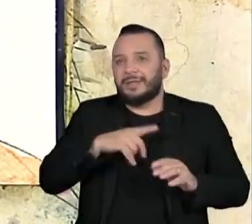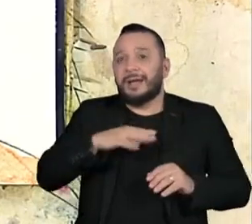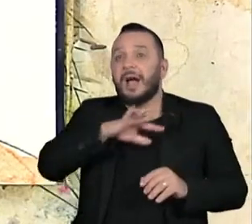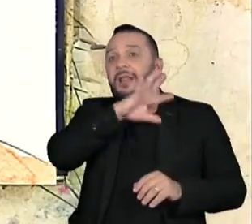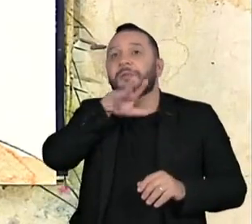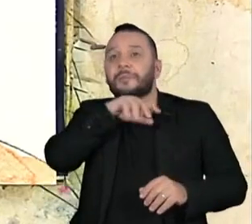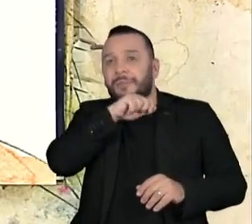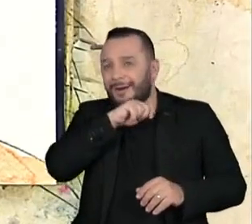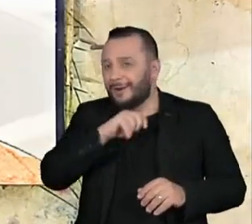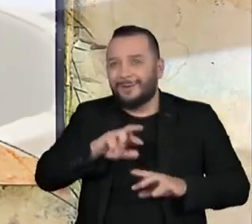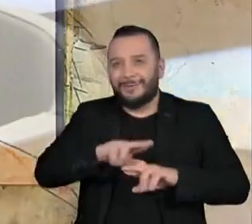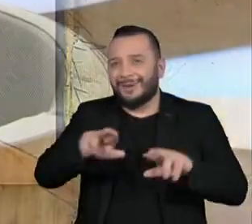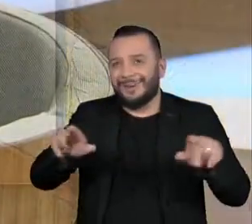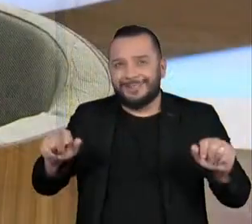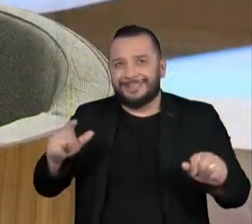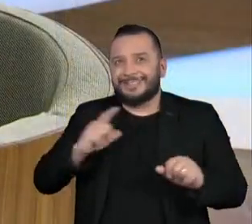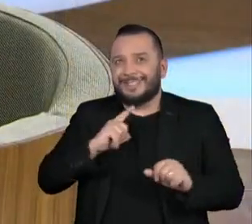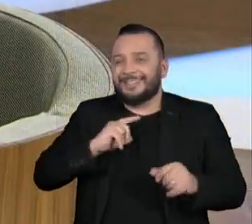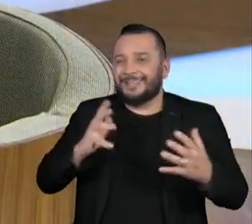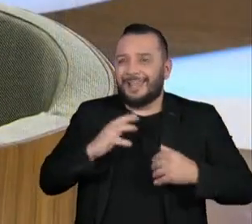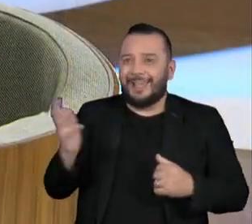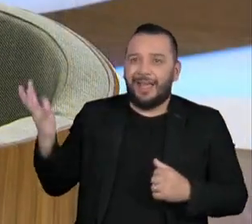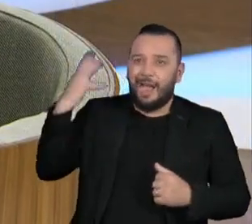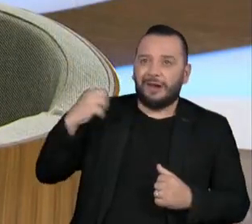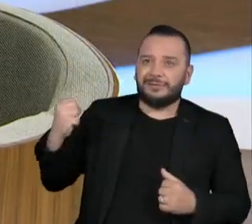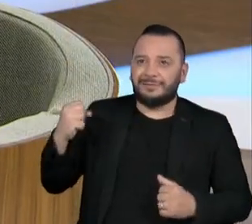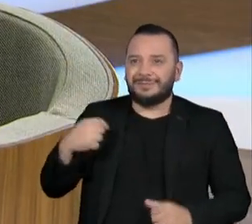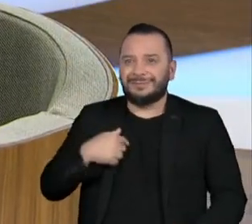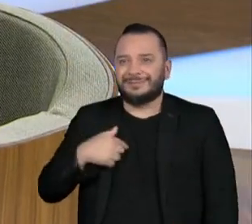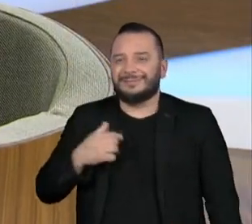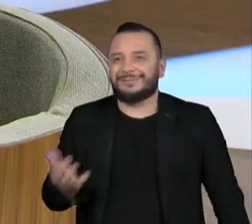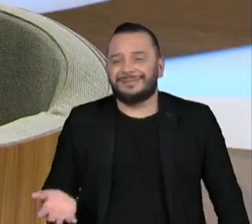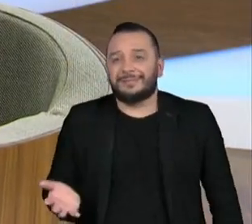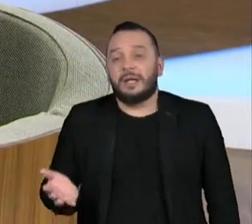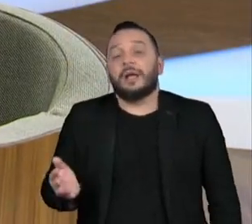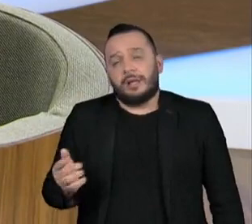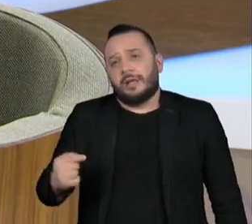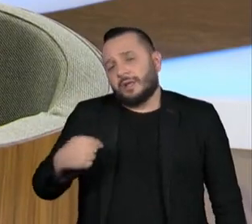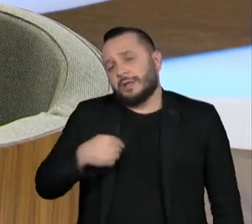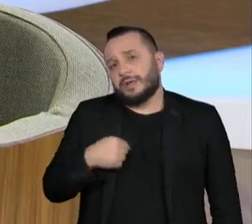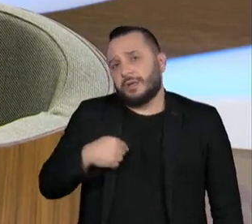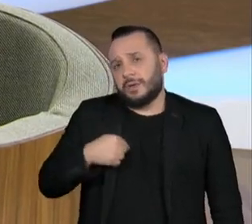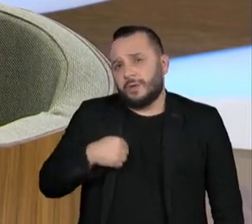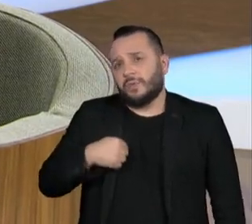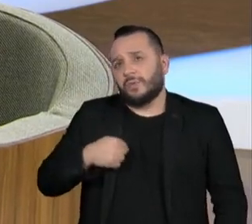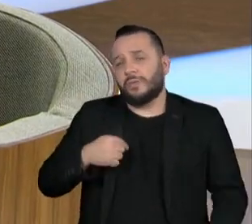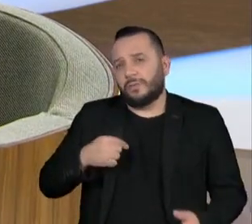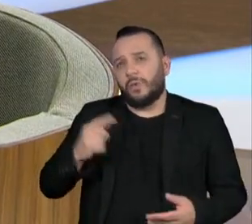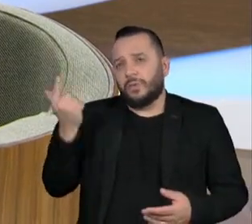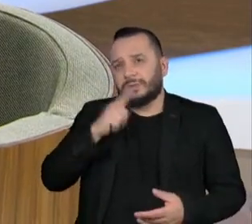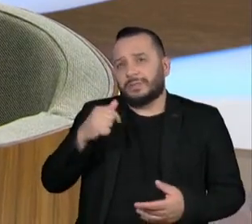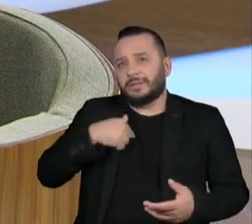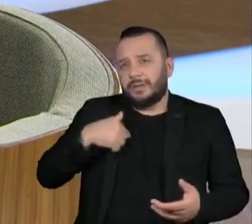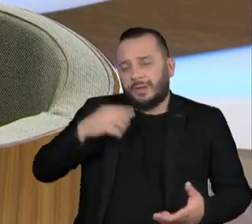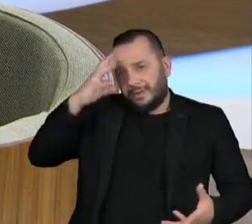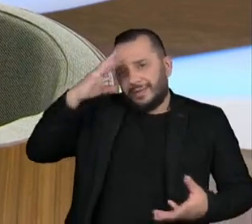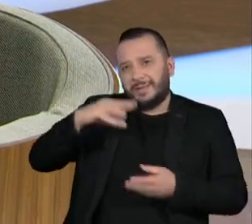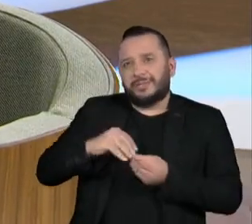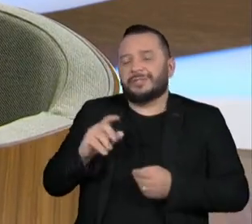querem matar. Quando eu concebi isto, eu entendi que não só